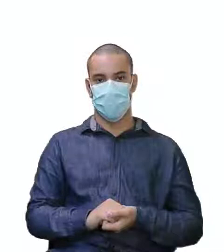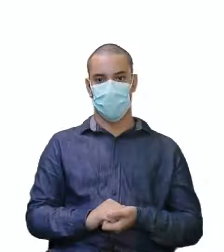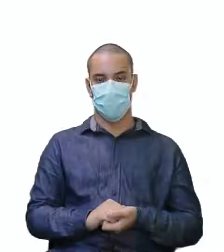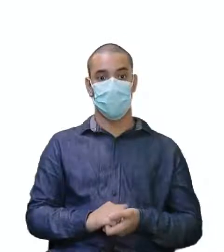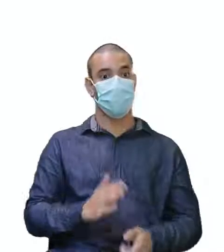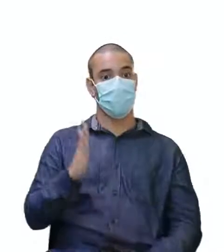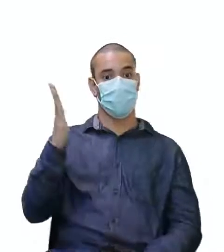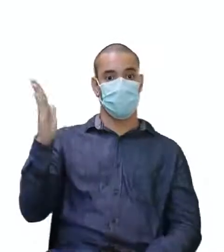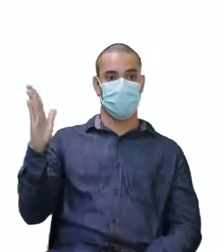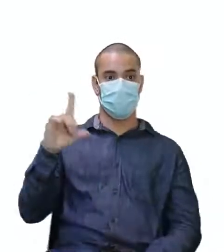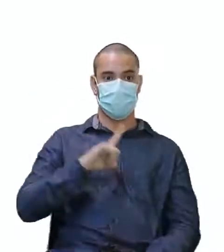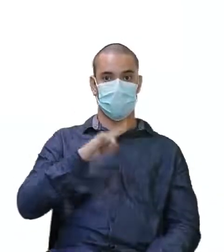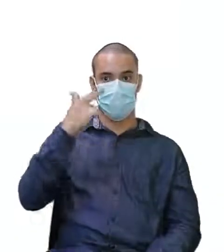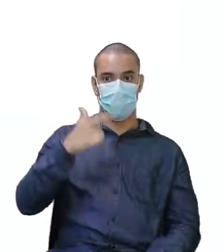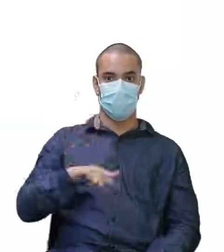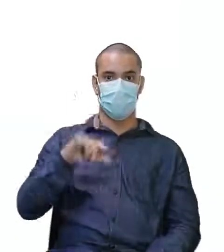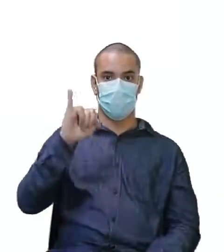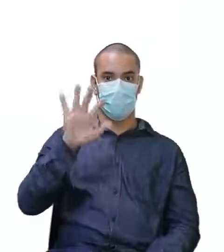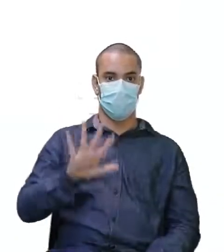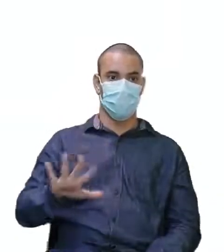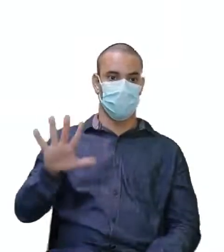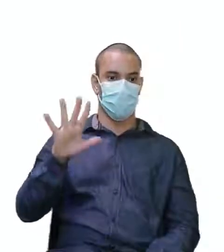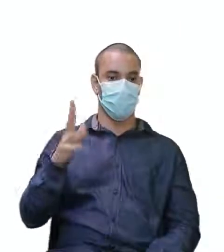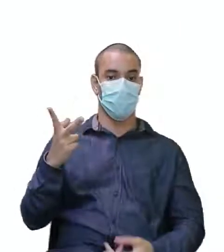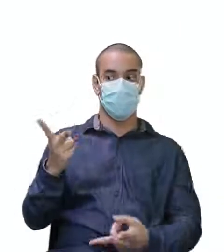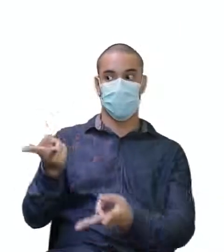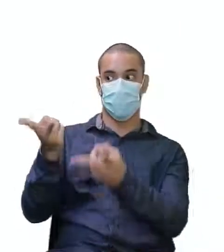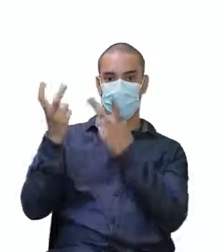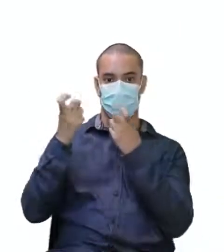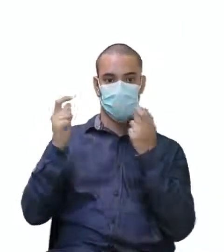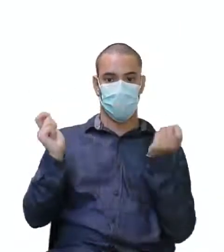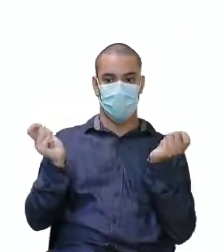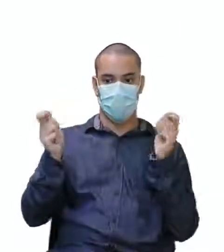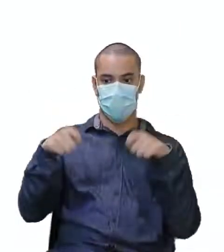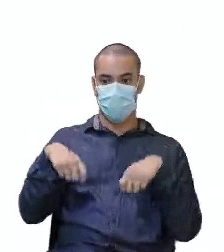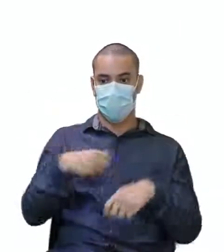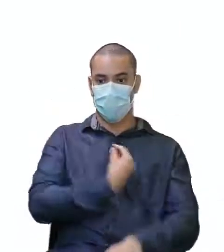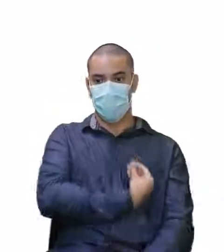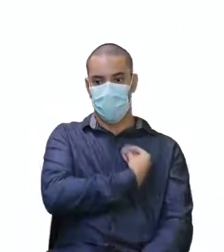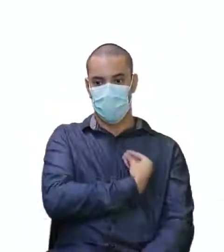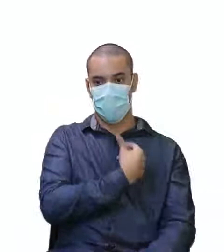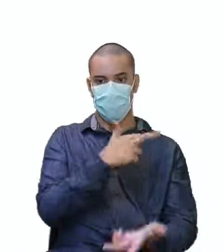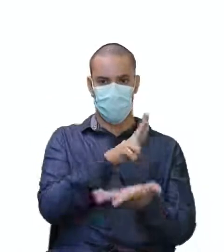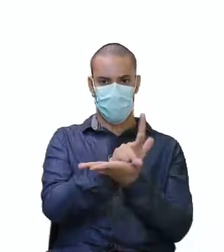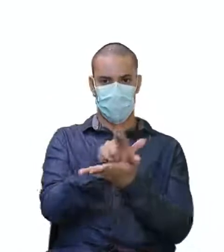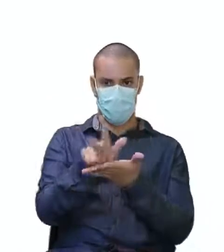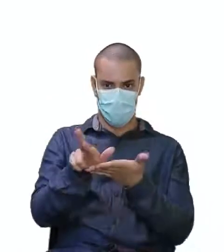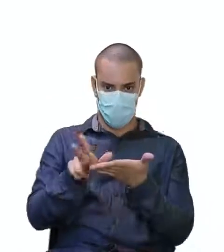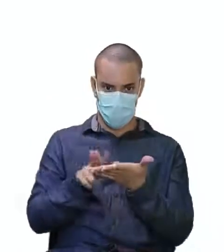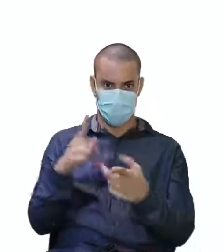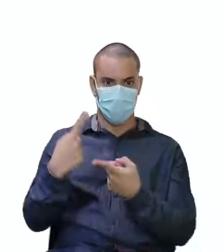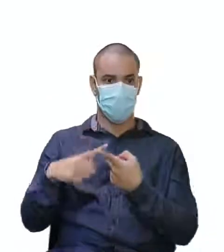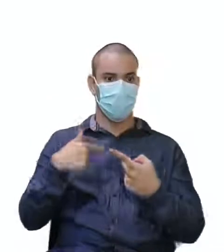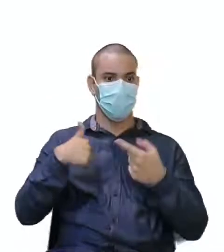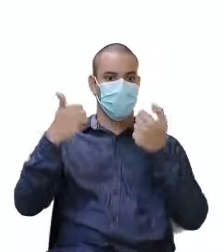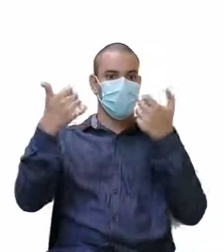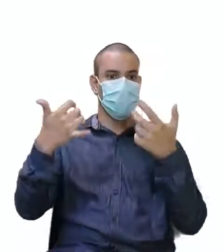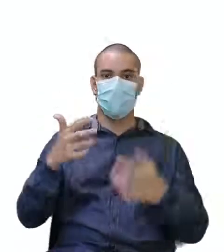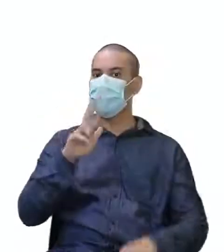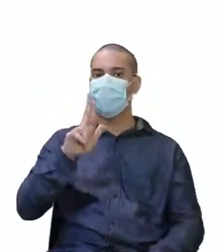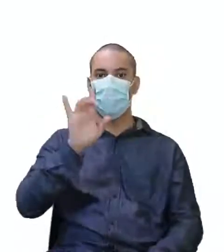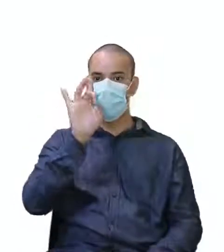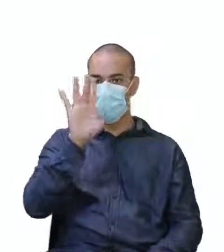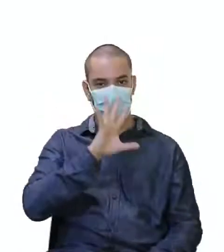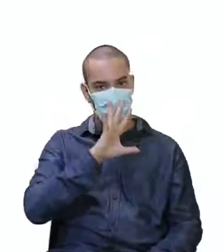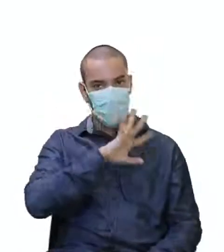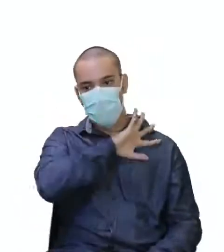Aí a gente tem imagens, né, a gente consegue perceber vários seres vivos. Quando a gente fala de ser vivo, não é só